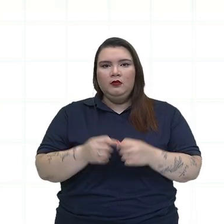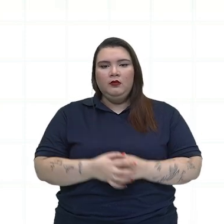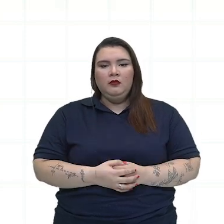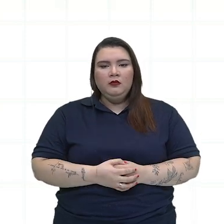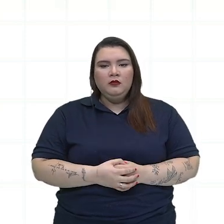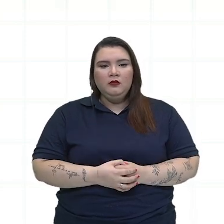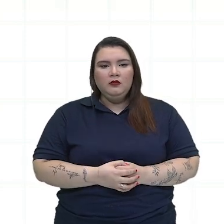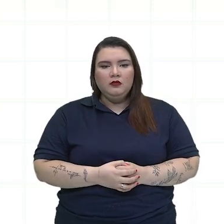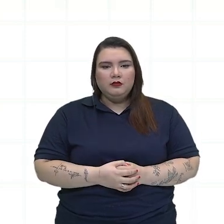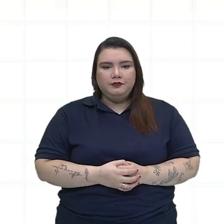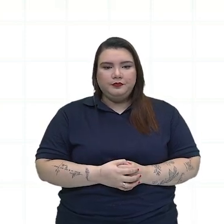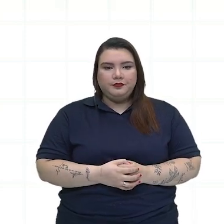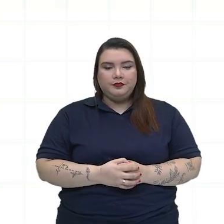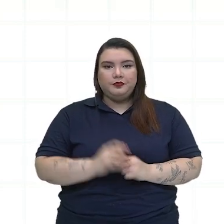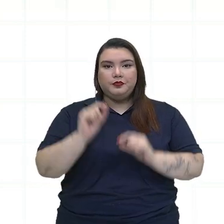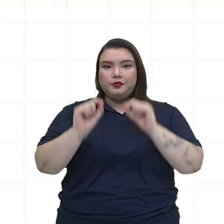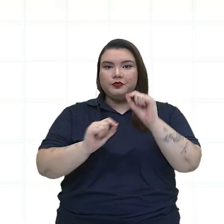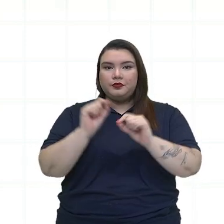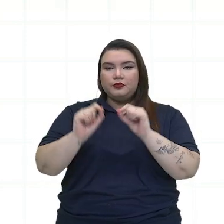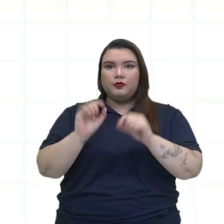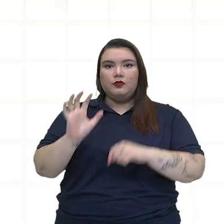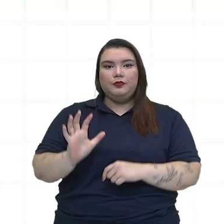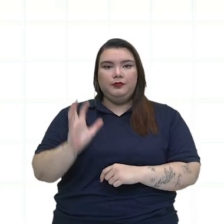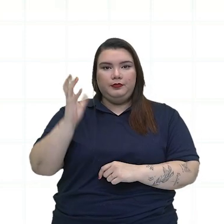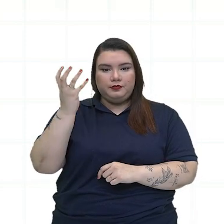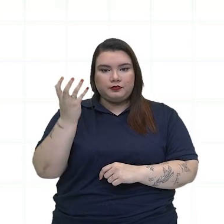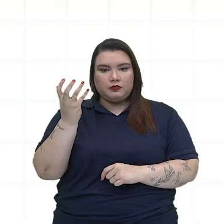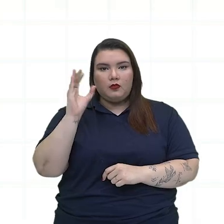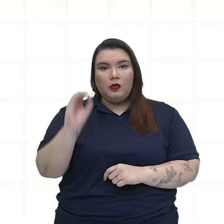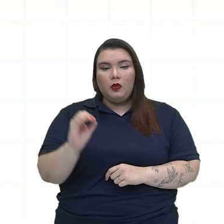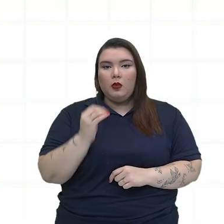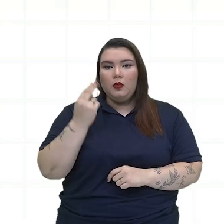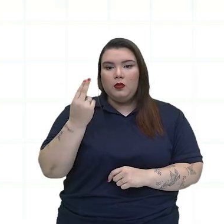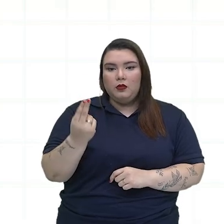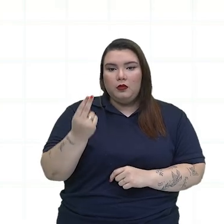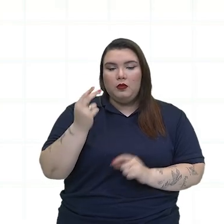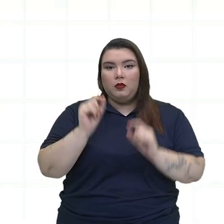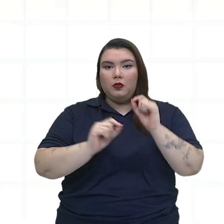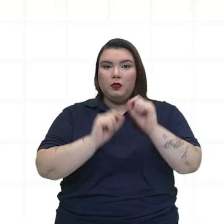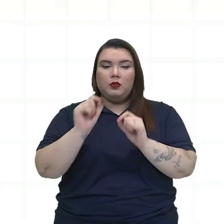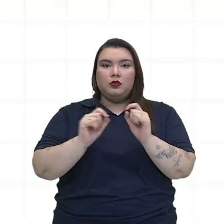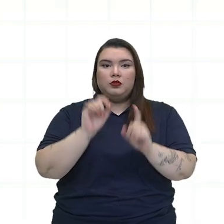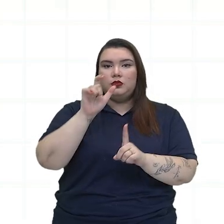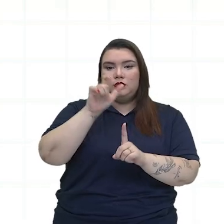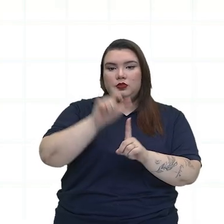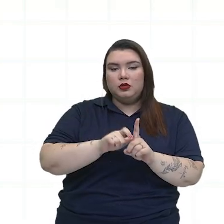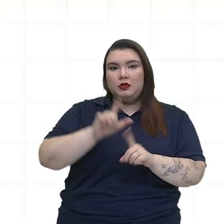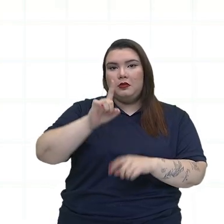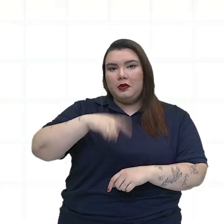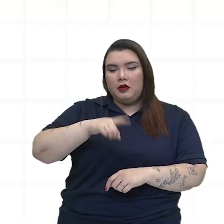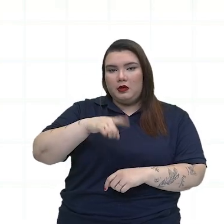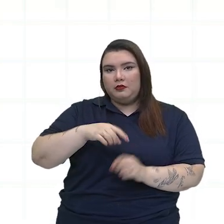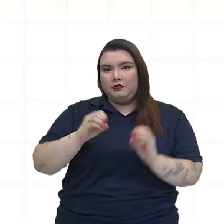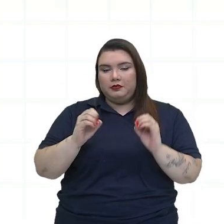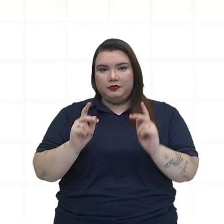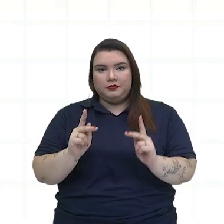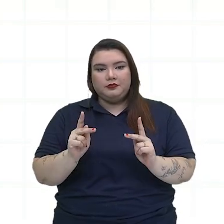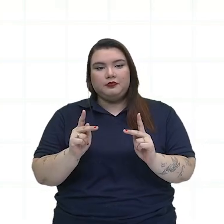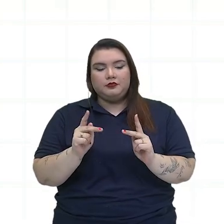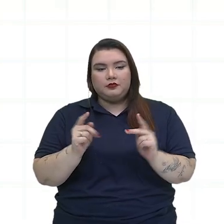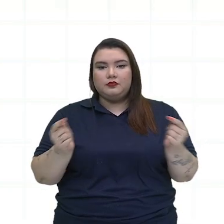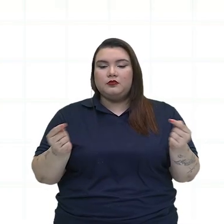what is happening, o que está acontecendo, ou o que o sujeito é.